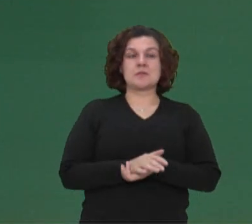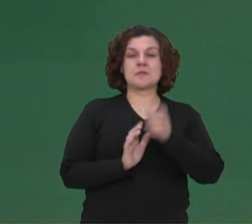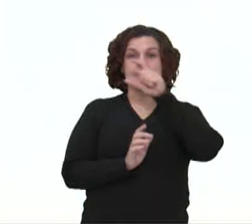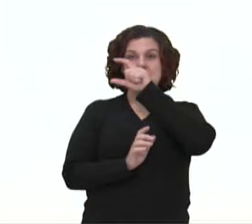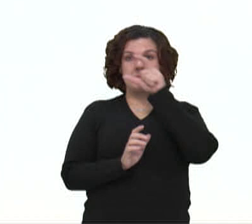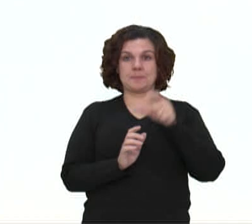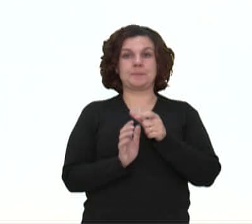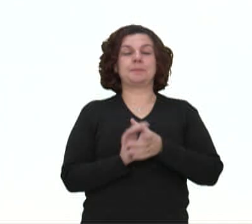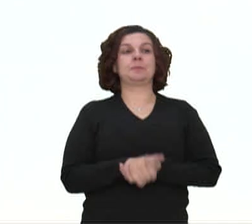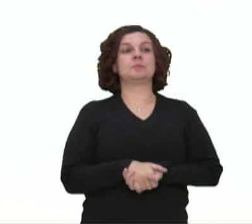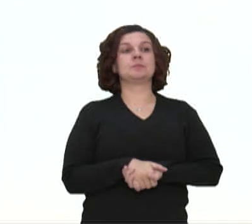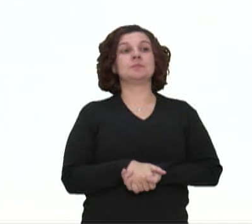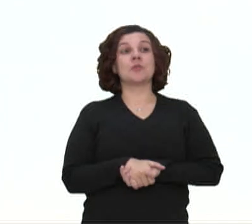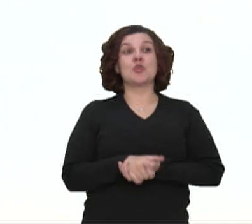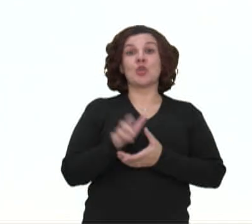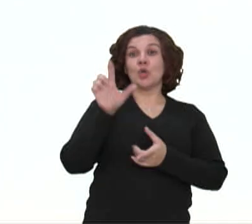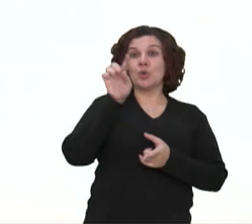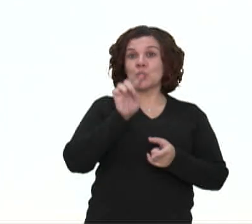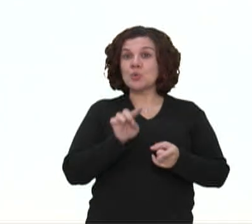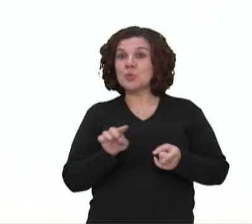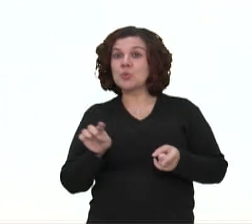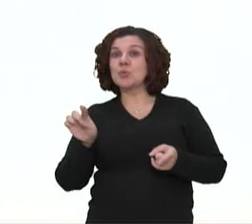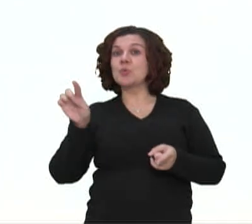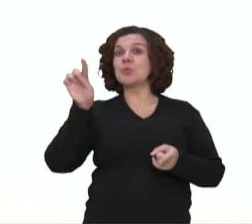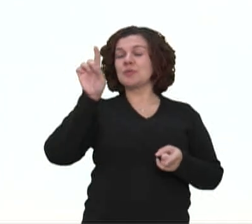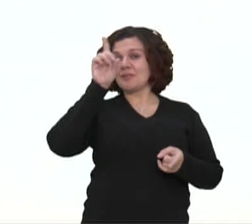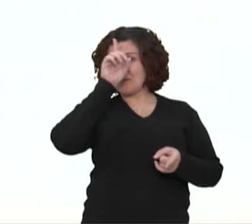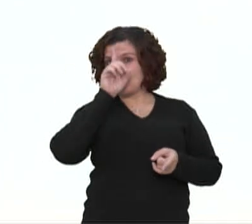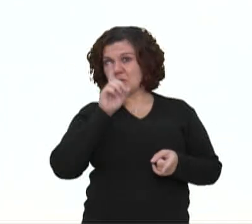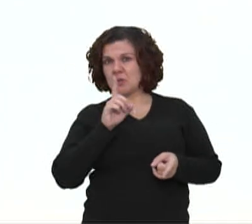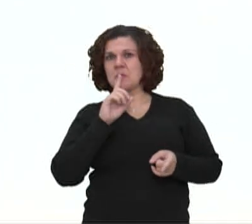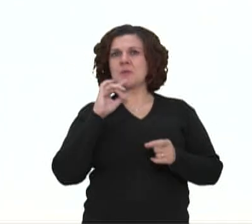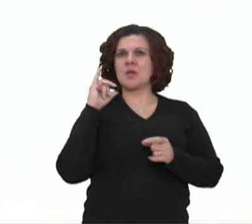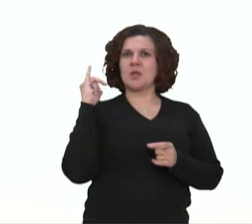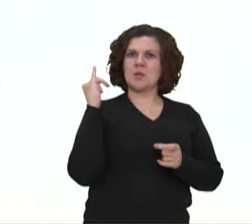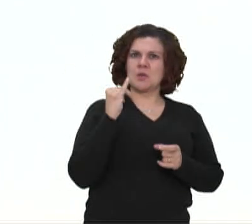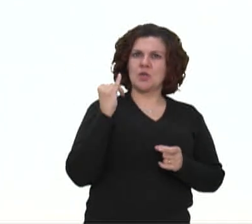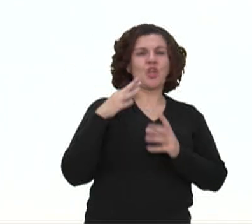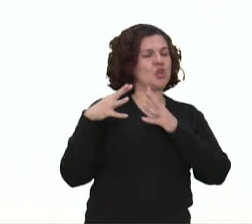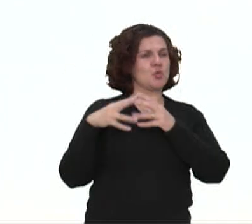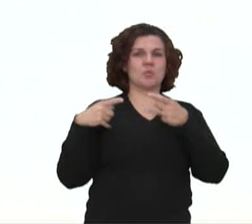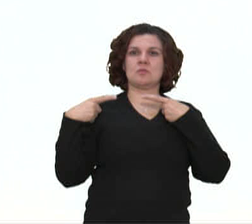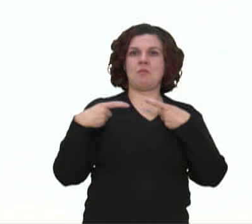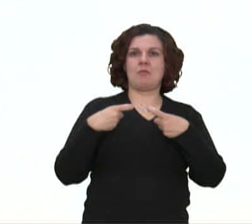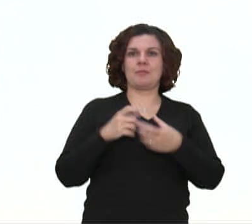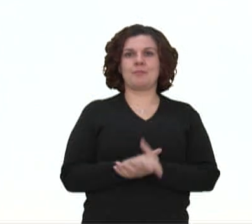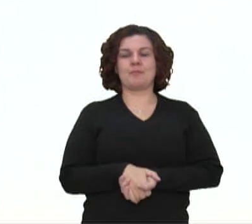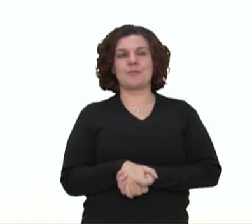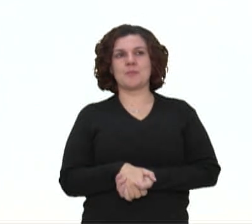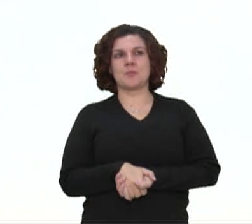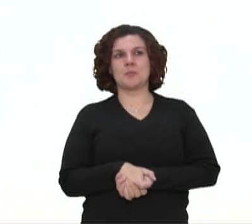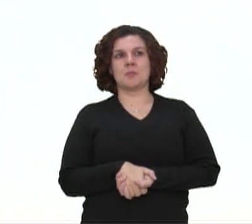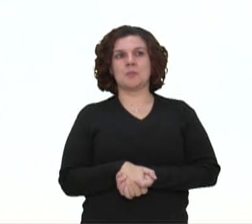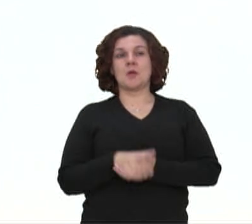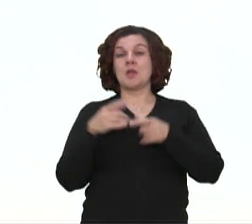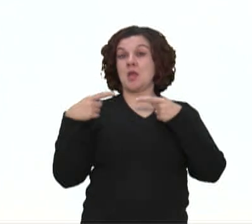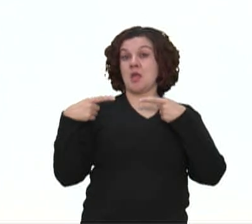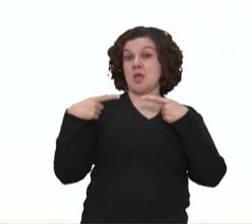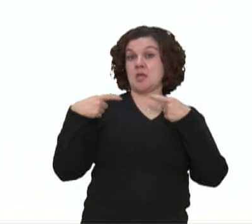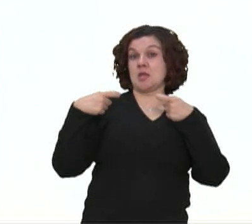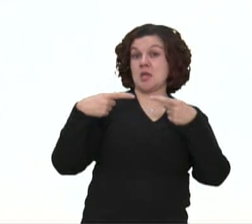Ocidental. Tá? Tudo isso aqui eu digo para vocês, tudo em conflito. Você tem aí guerras